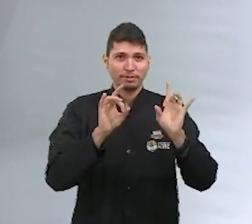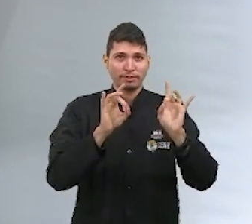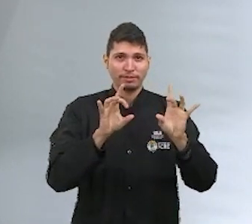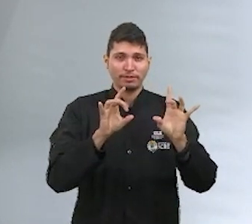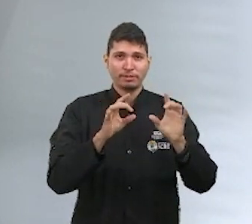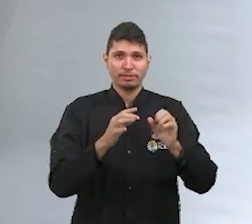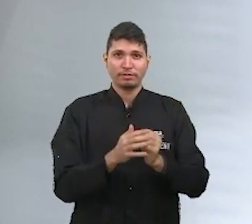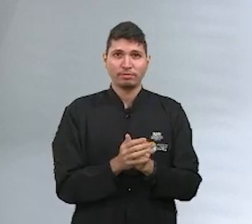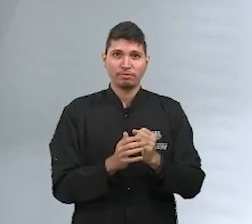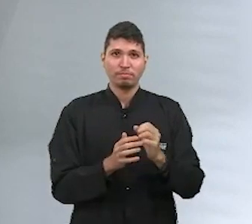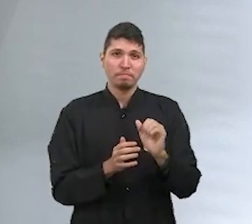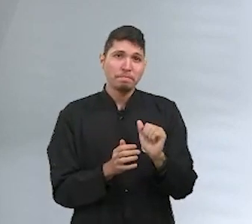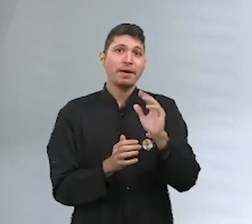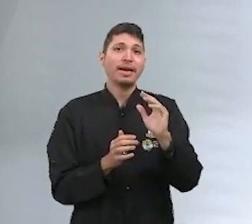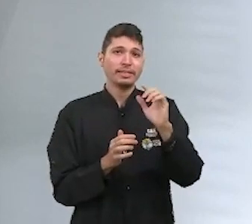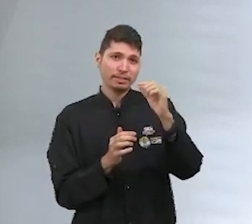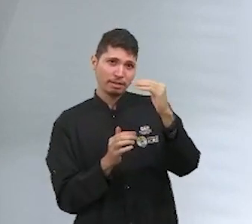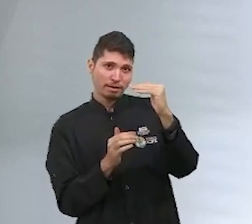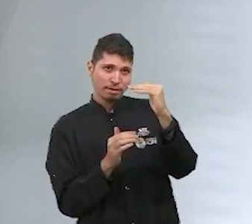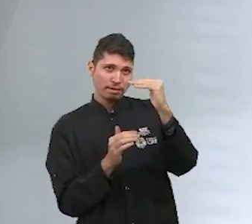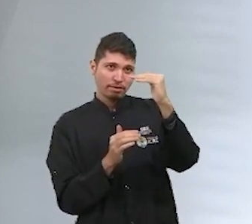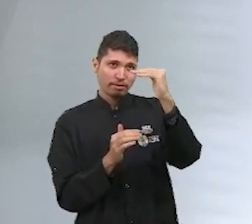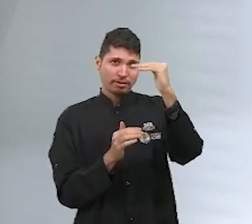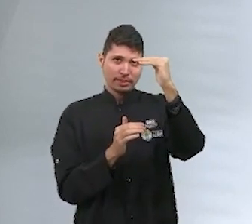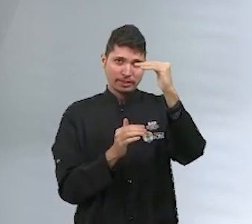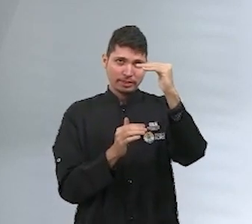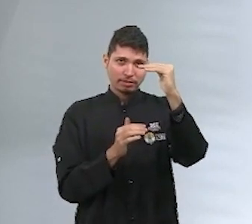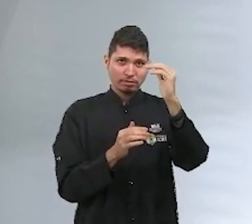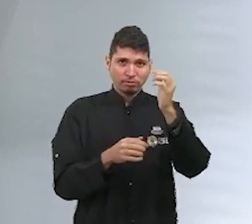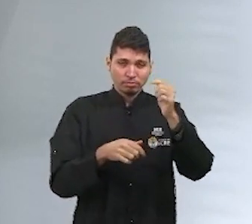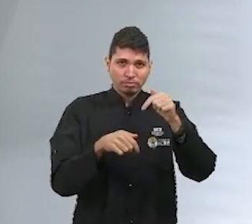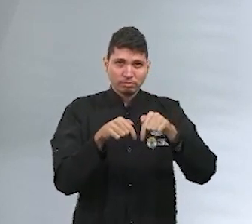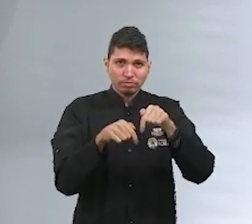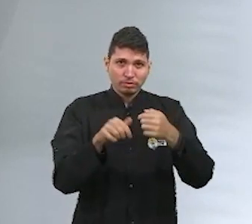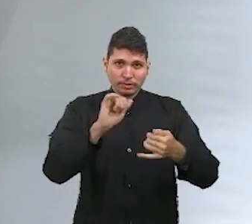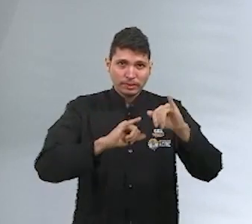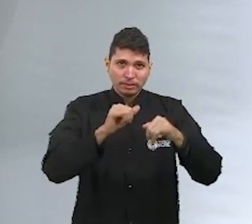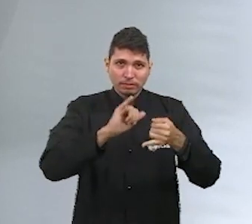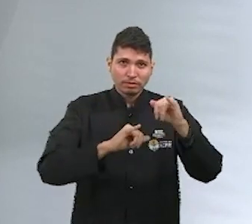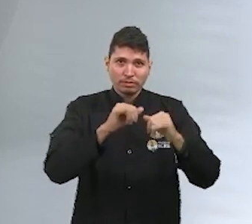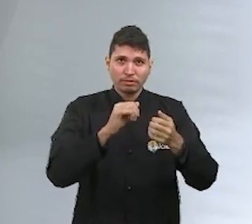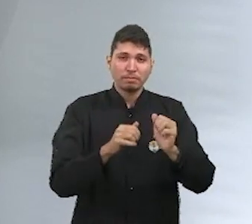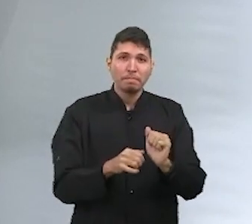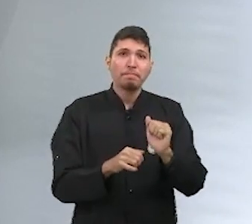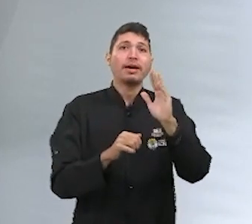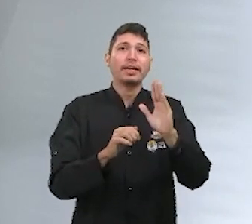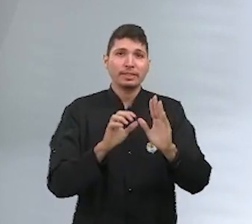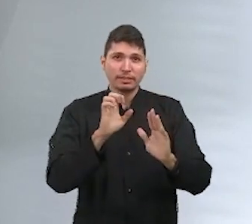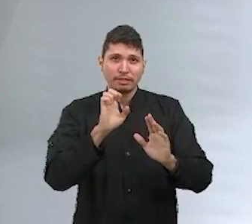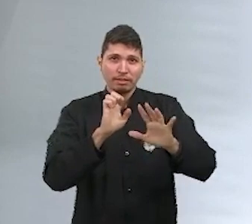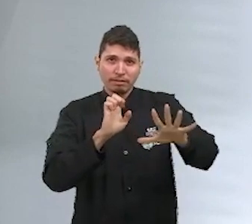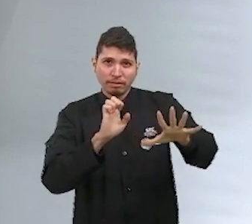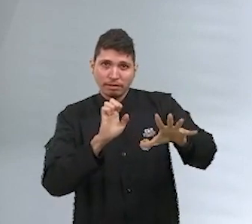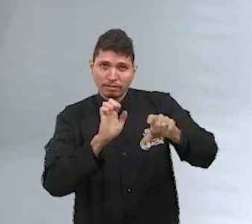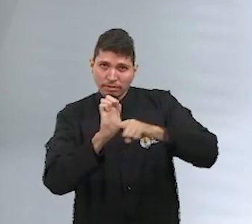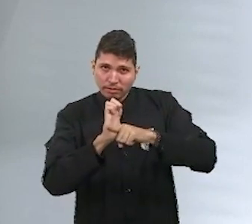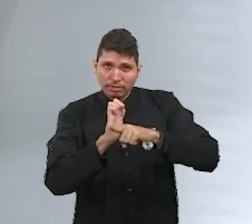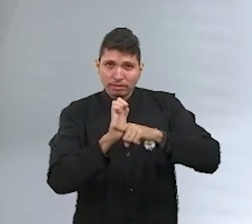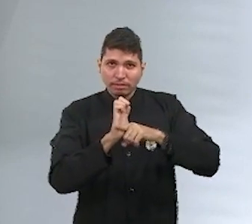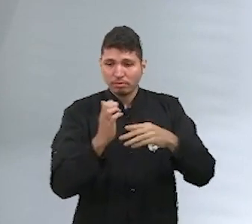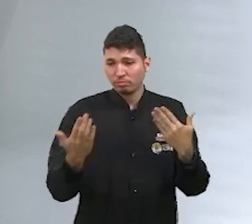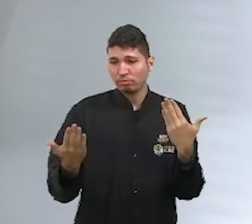acima da tabela periódica o elemento químico estiver, mais eletronegativo ele é considerado em relação aos